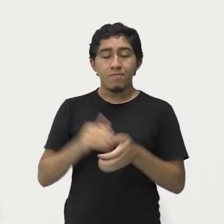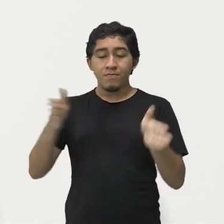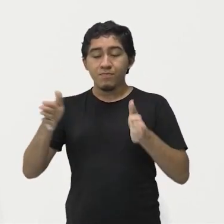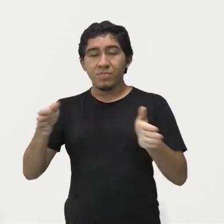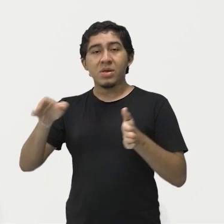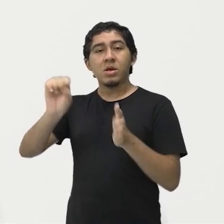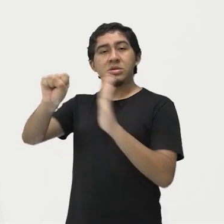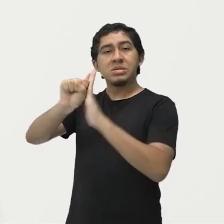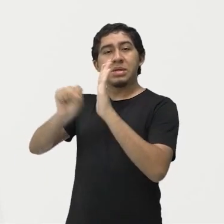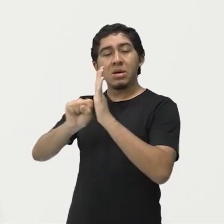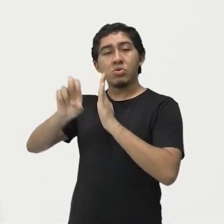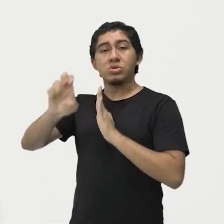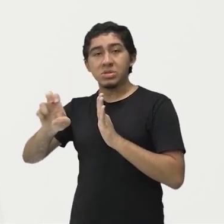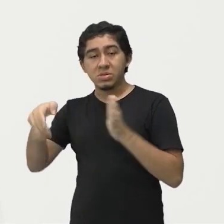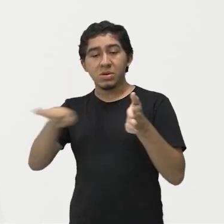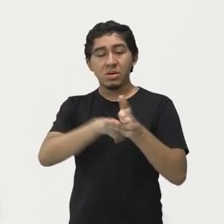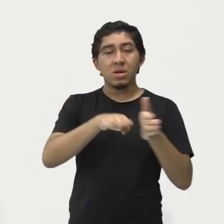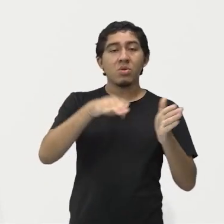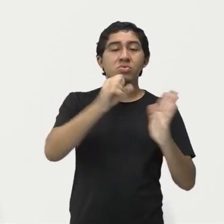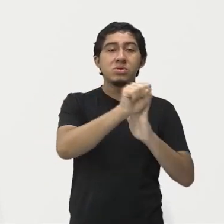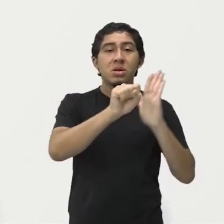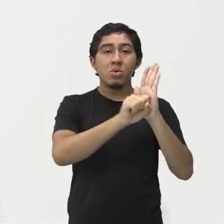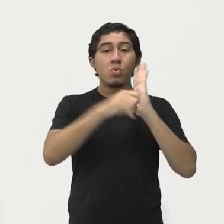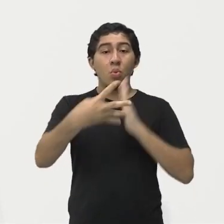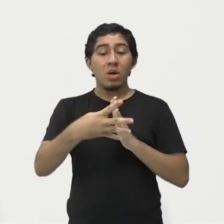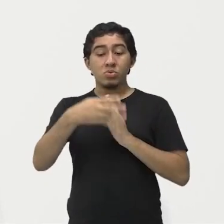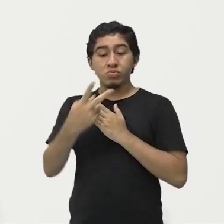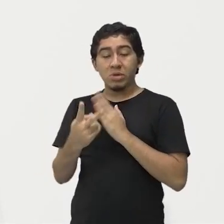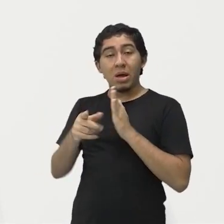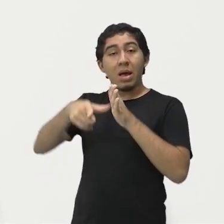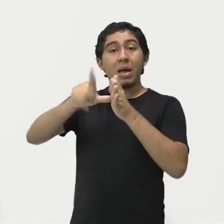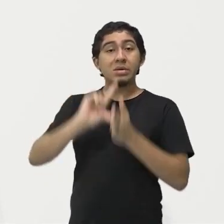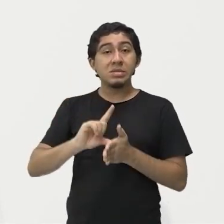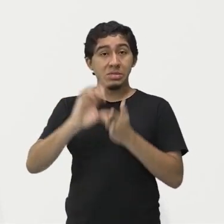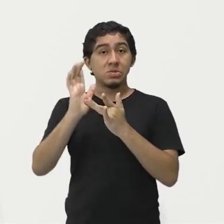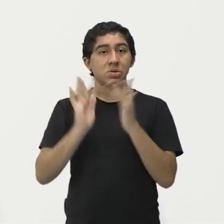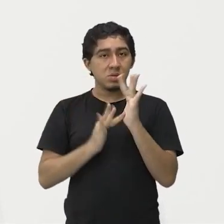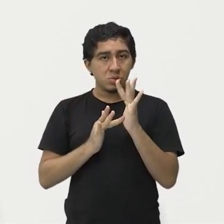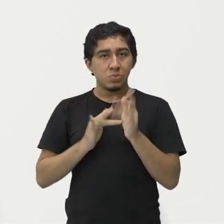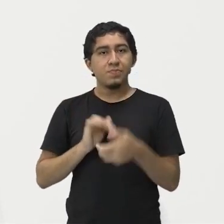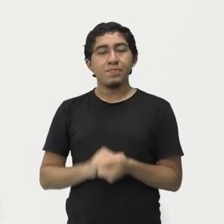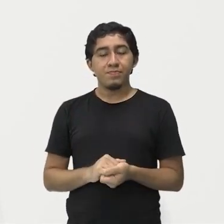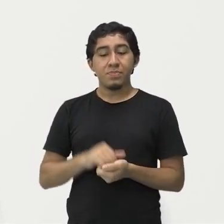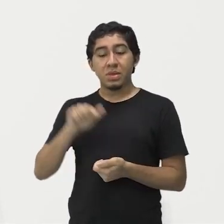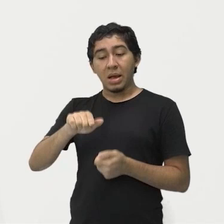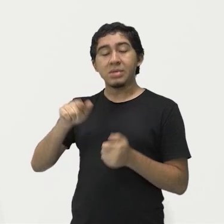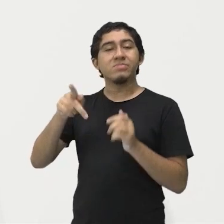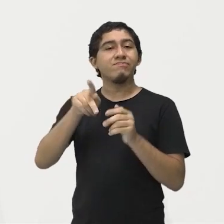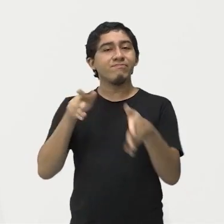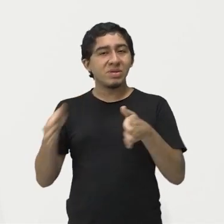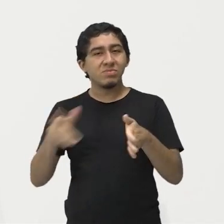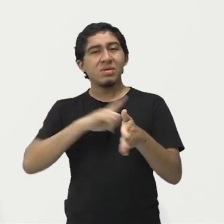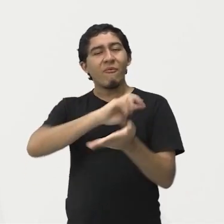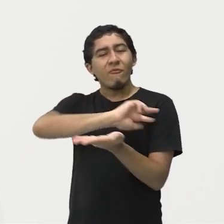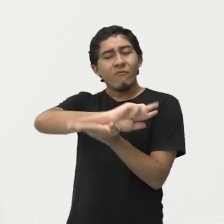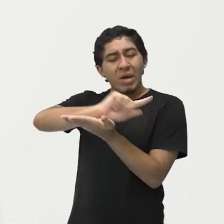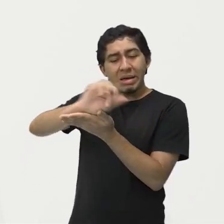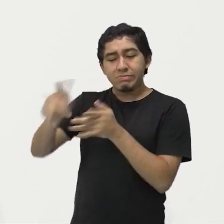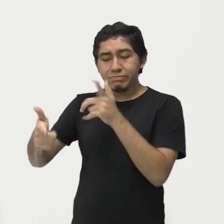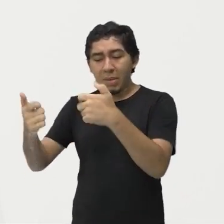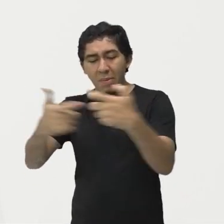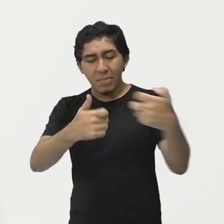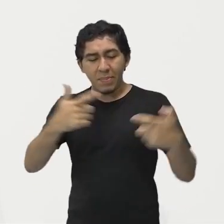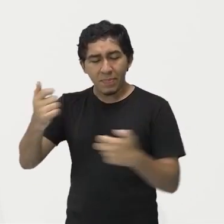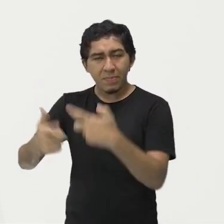IV a.C. Este período seria marcado por várias guerras travadas contra inimigos